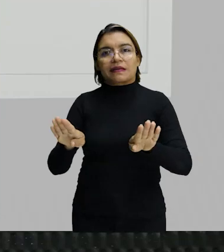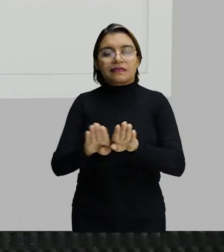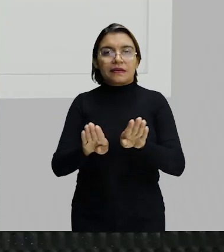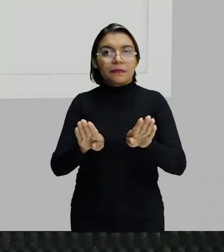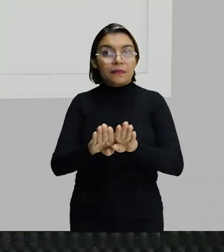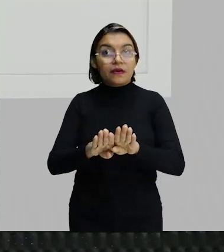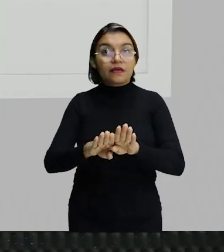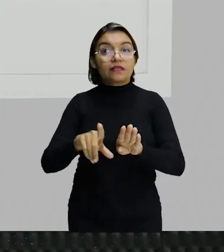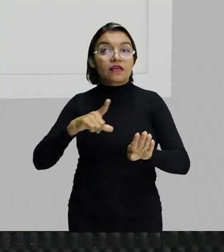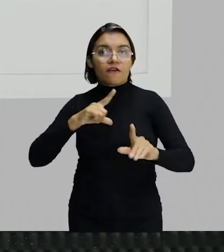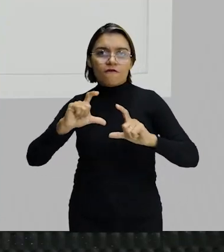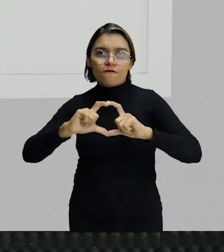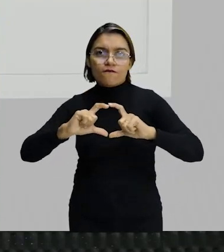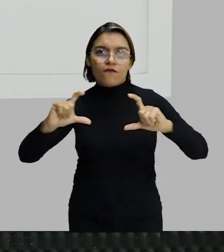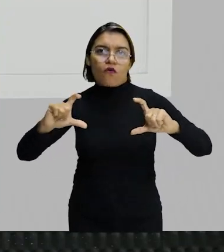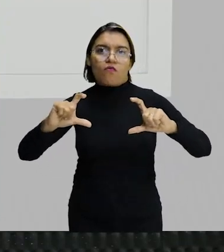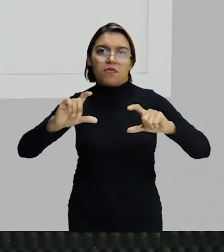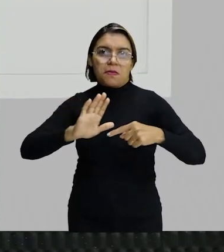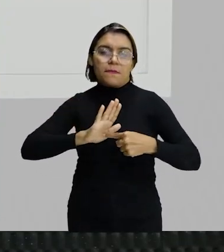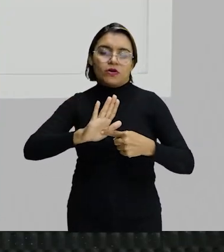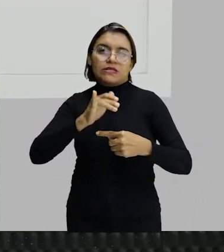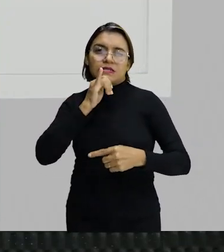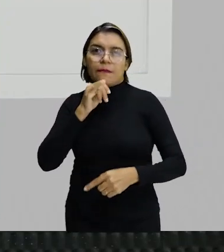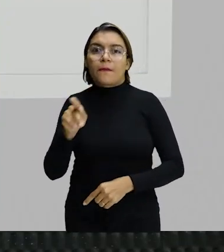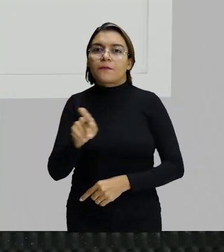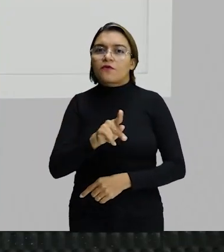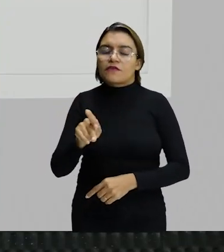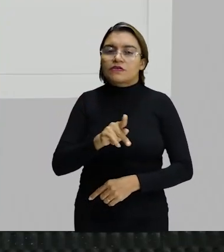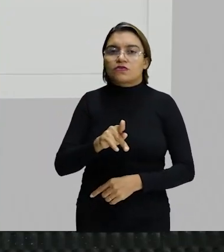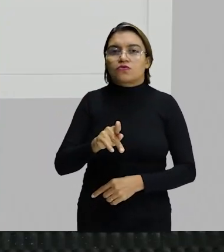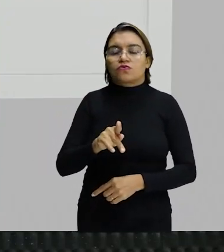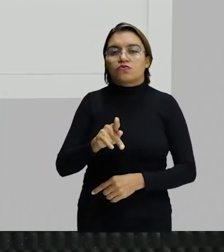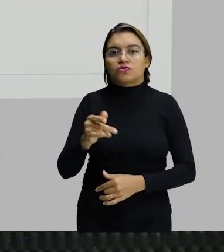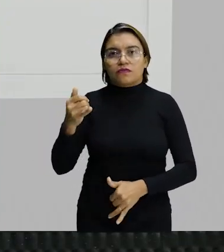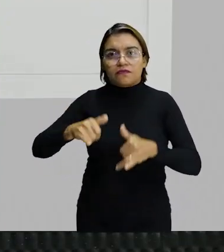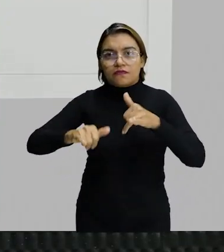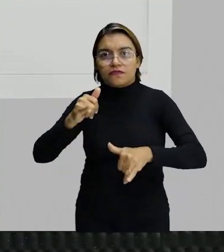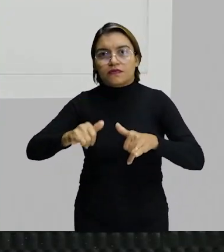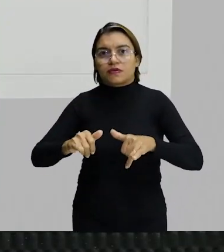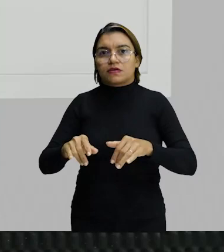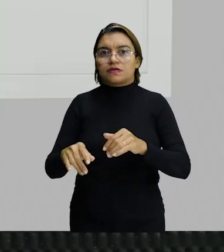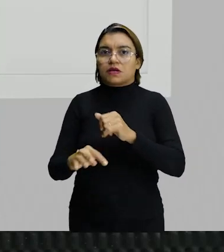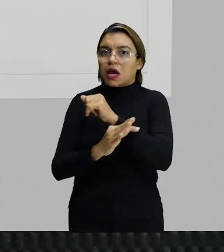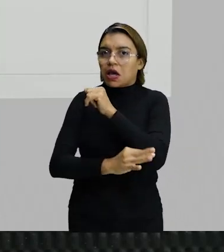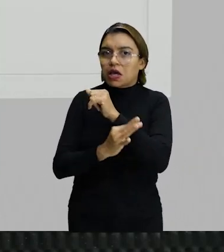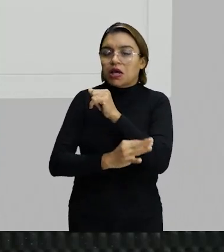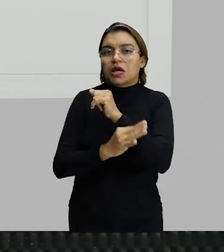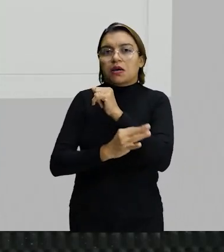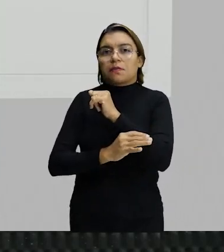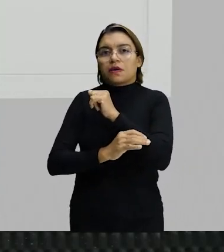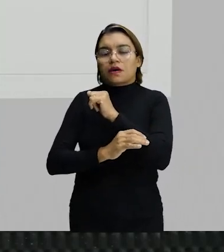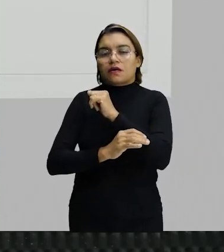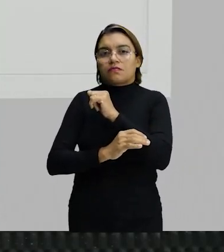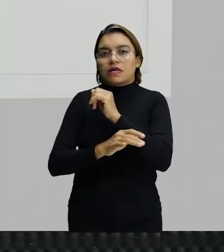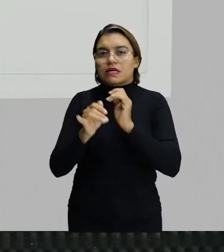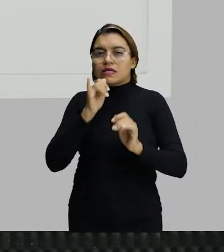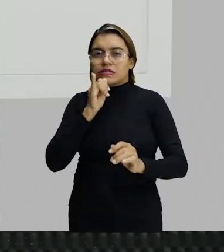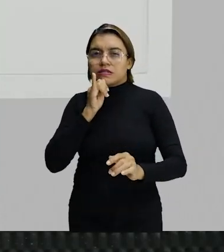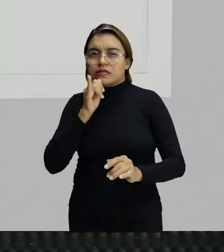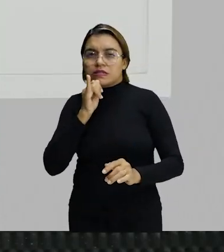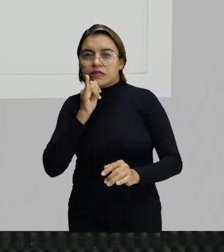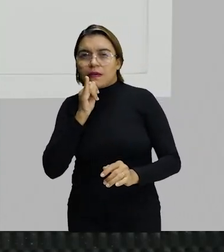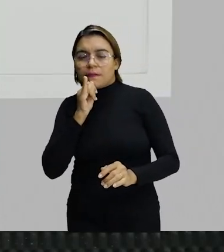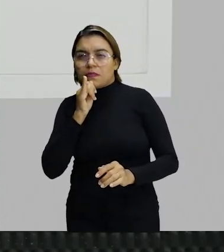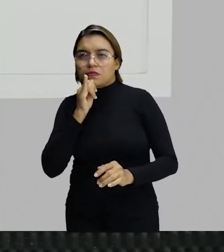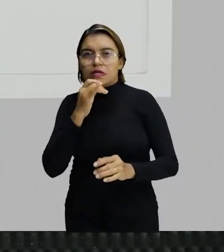já fala muito, você já escutou. Seu professor, por exemplo, de física e química já trouxe várias vezes. Vamos deduzir uma fórmula aqui. Então você pega de um elemento que